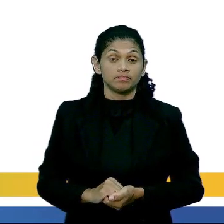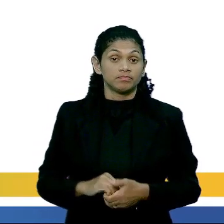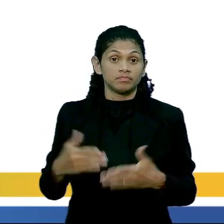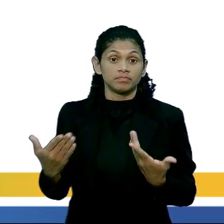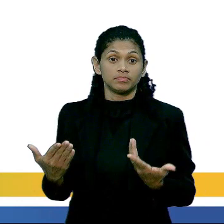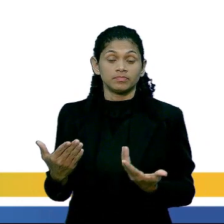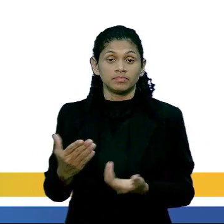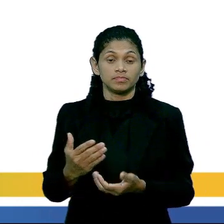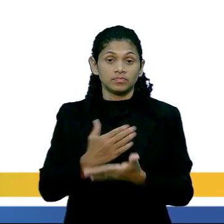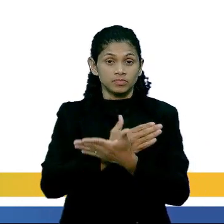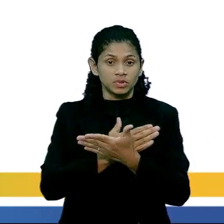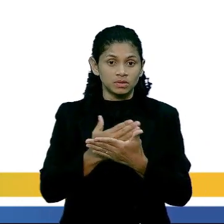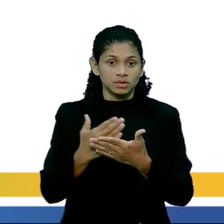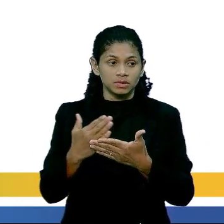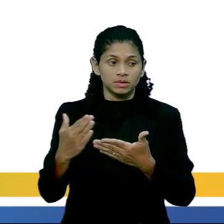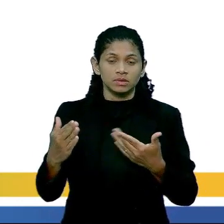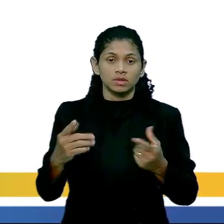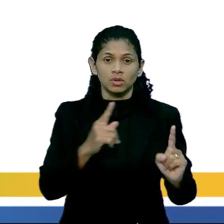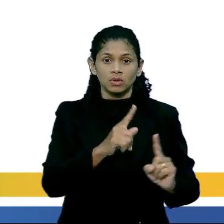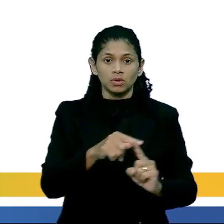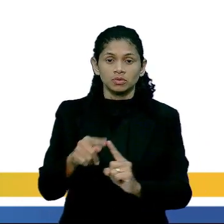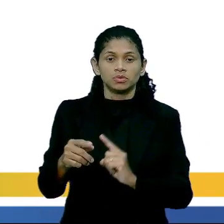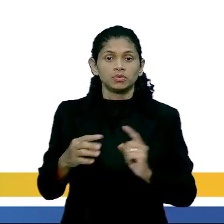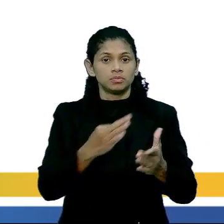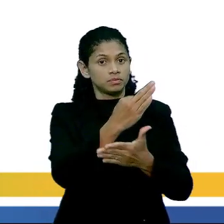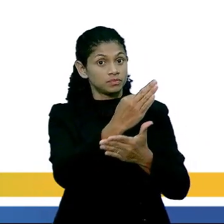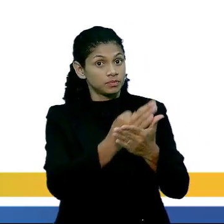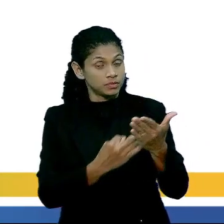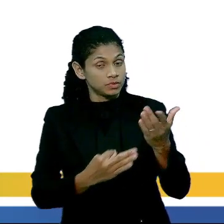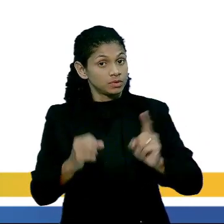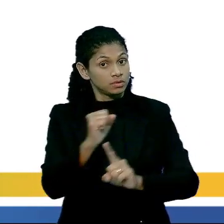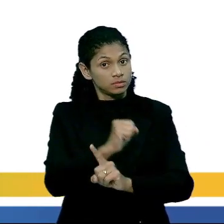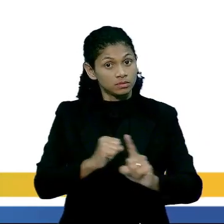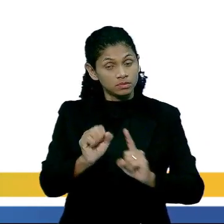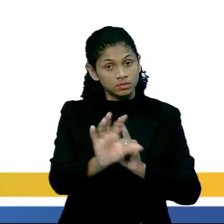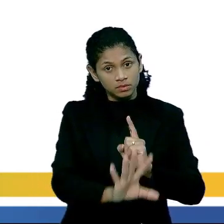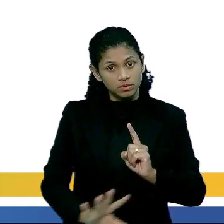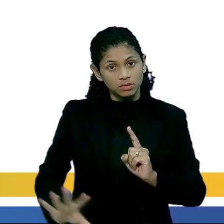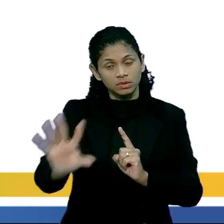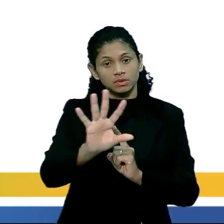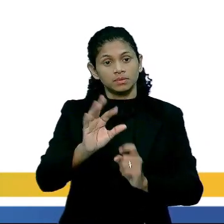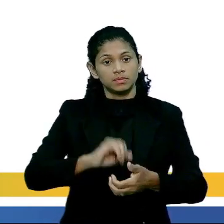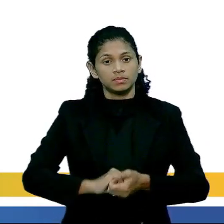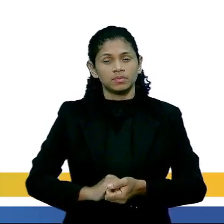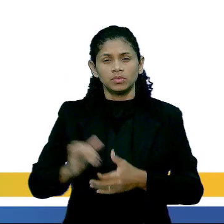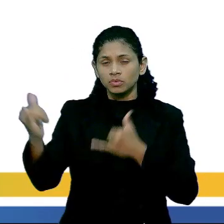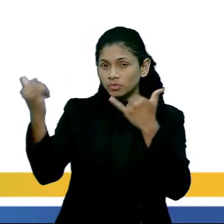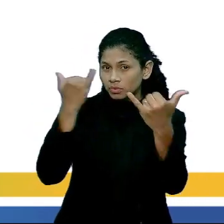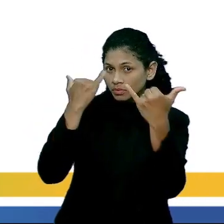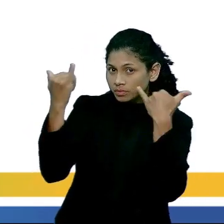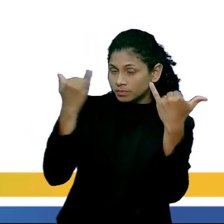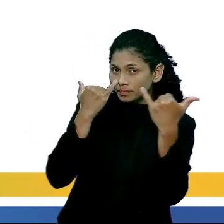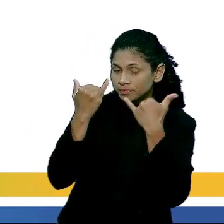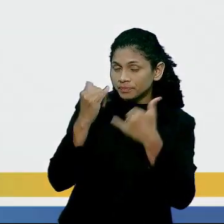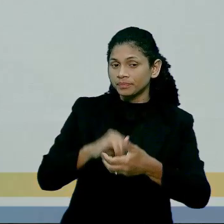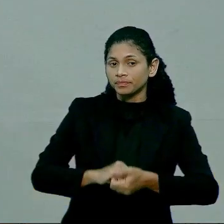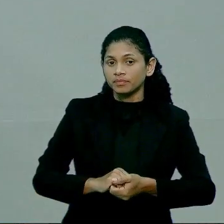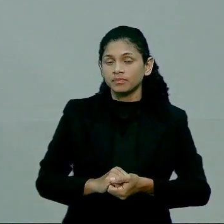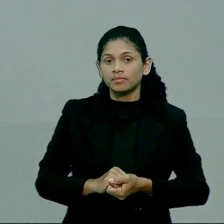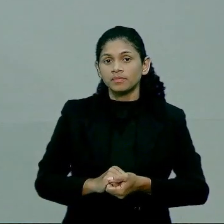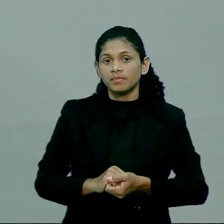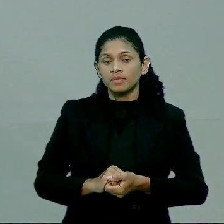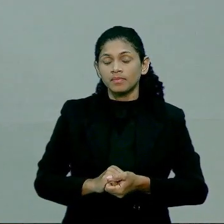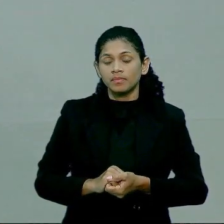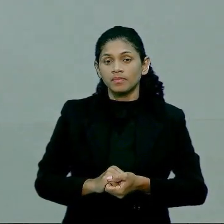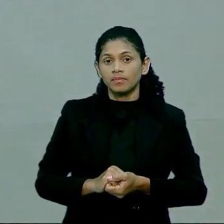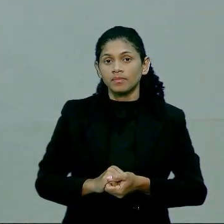então a gente começa aí né os tipos de texto pelos textos informativos né textos informativos galera são